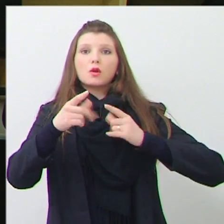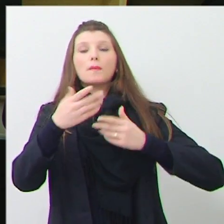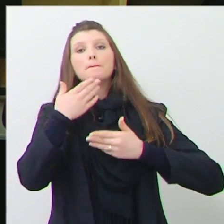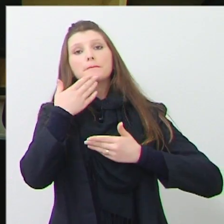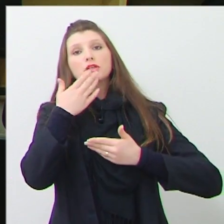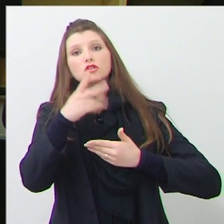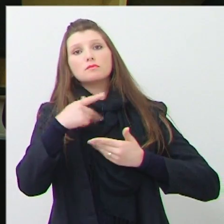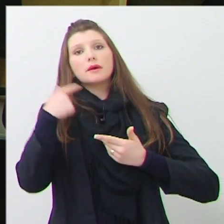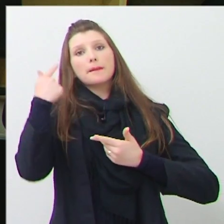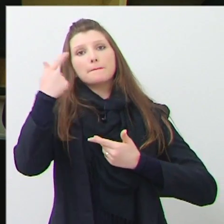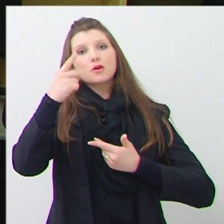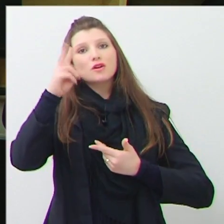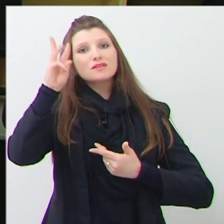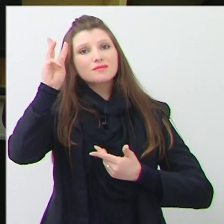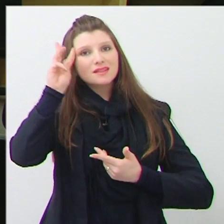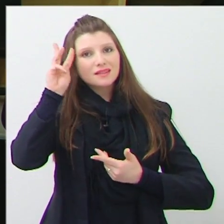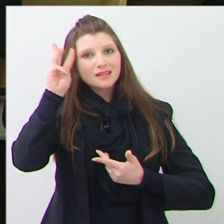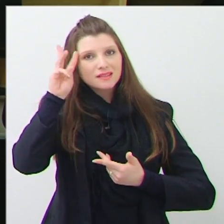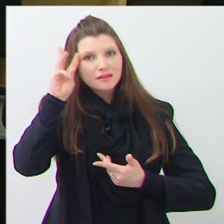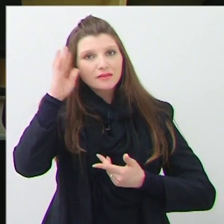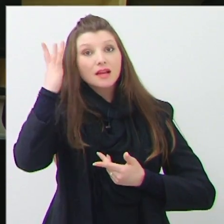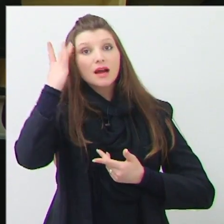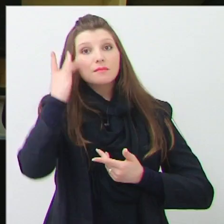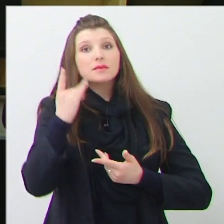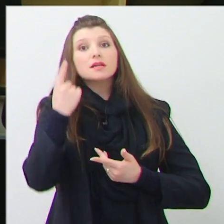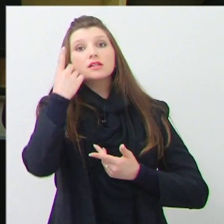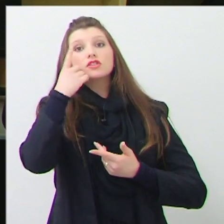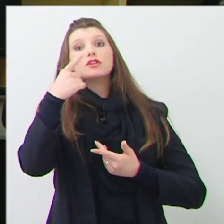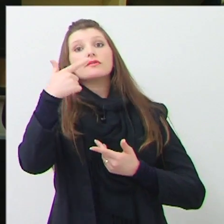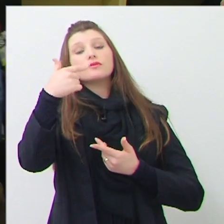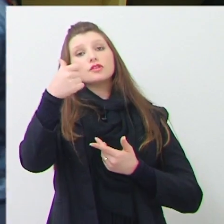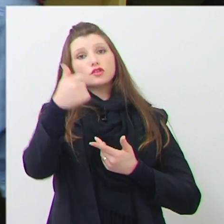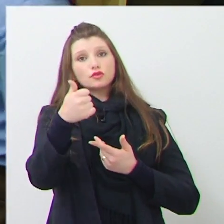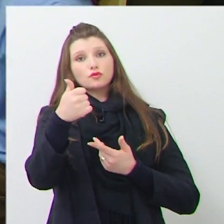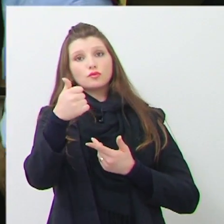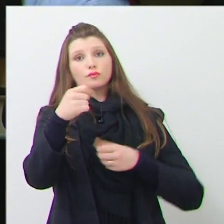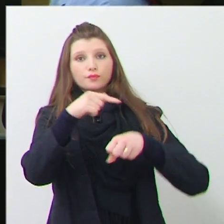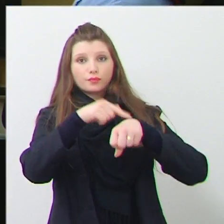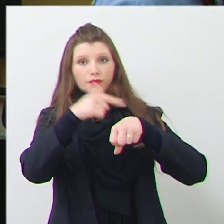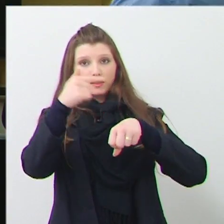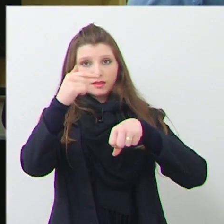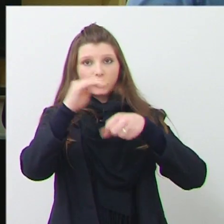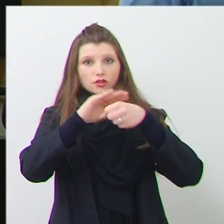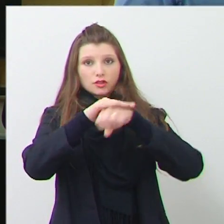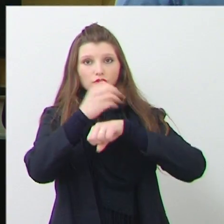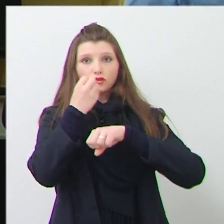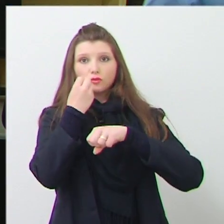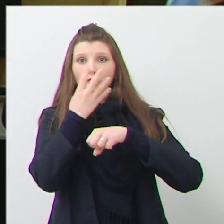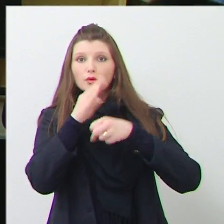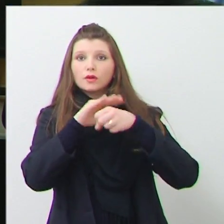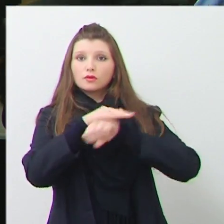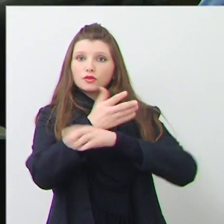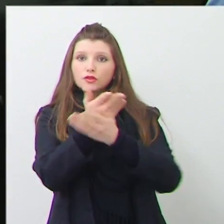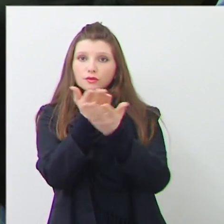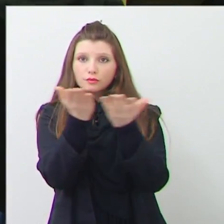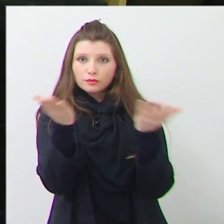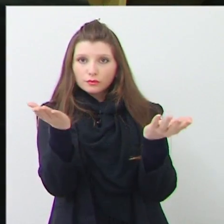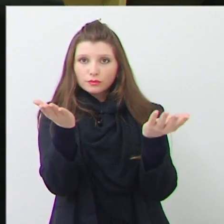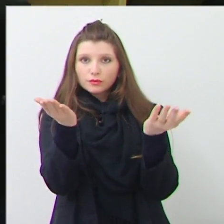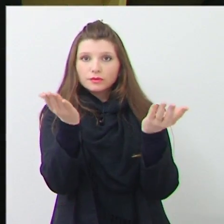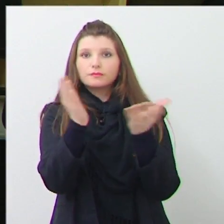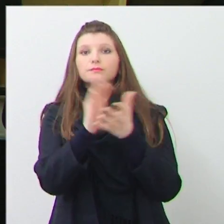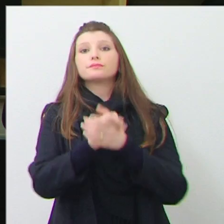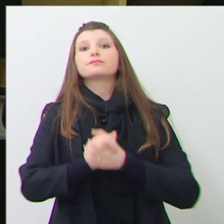senhores vereadores para a próxima sessão, dia 21 do corrente, amanhã, no horário regimental. Boa noite a todos.